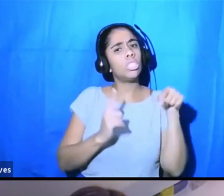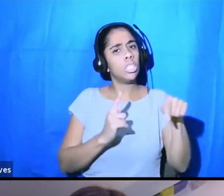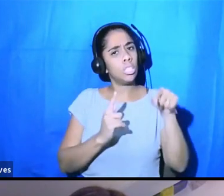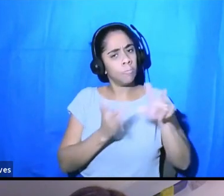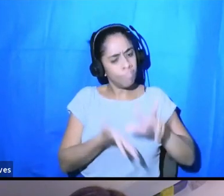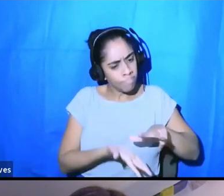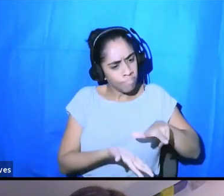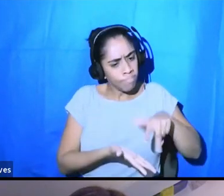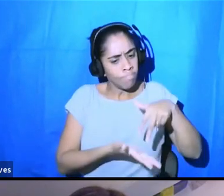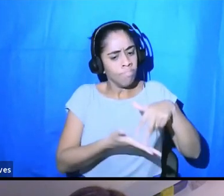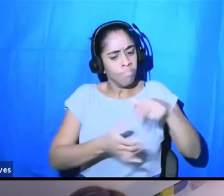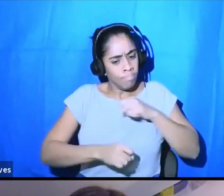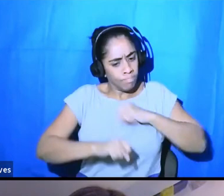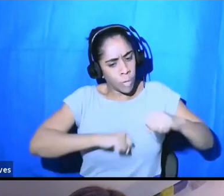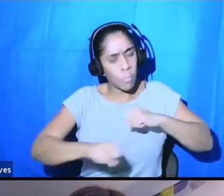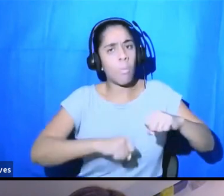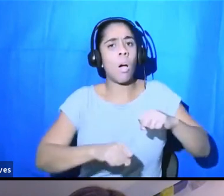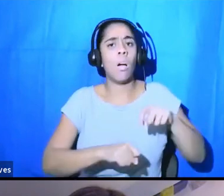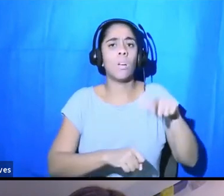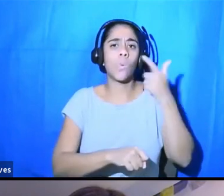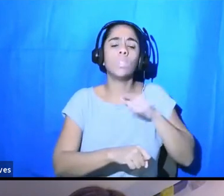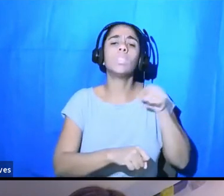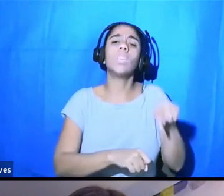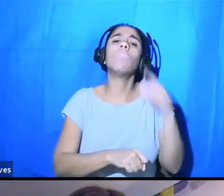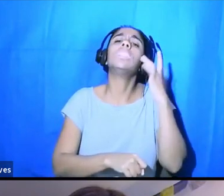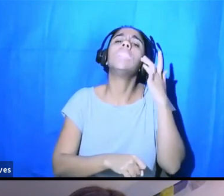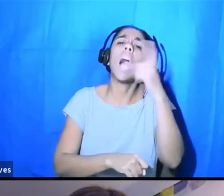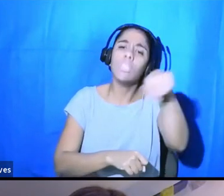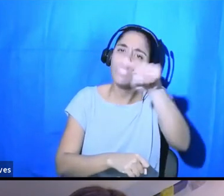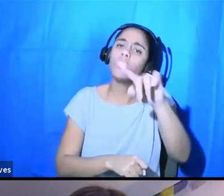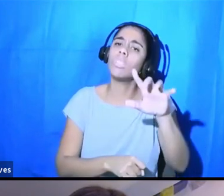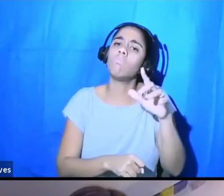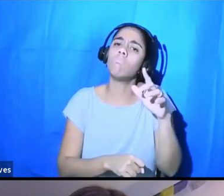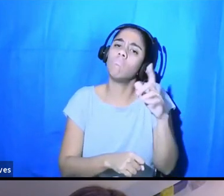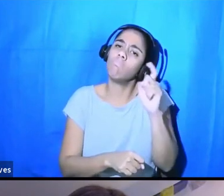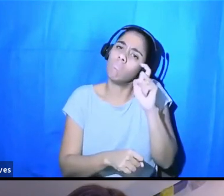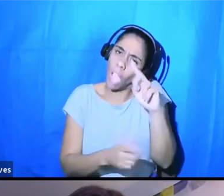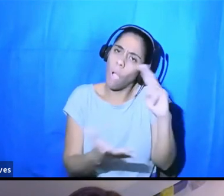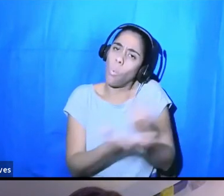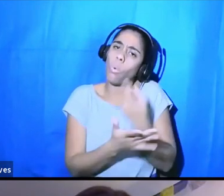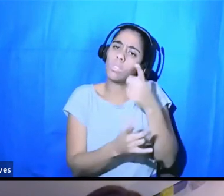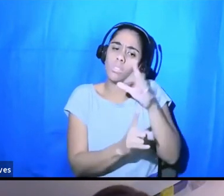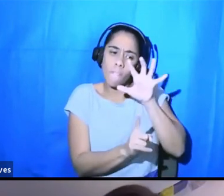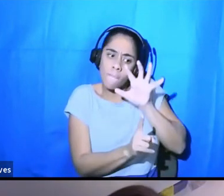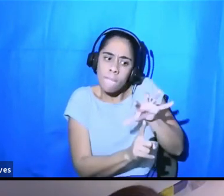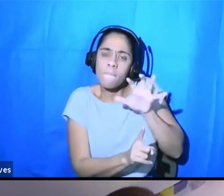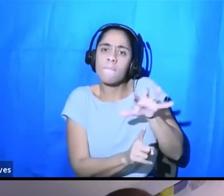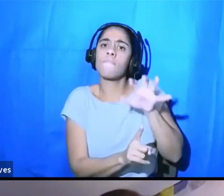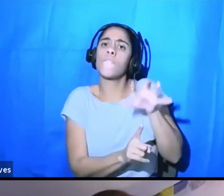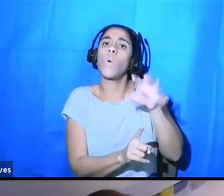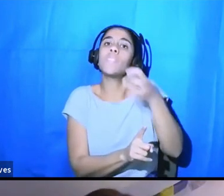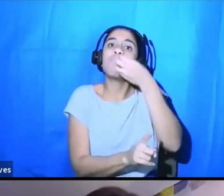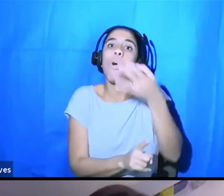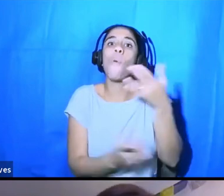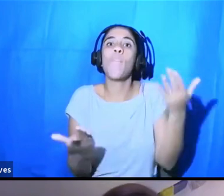isso foi importante ter influência para que hoje vocês tenham a Assembleia Constituinte dessa maneira que